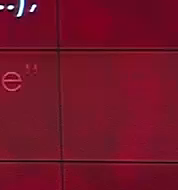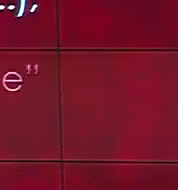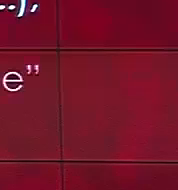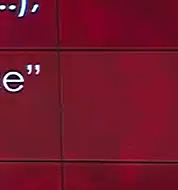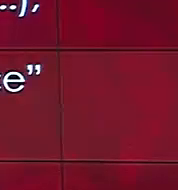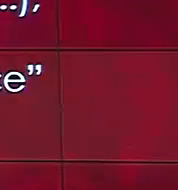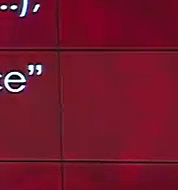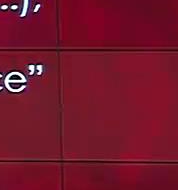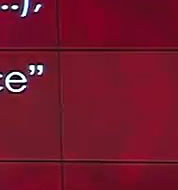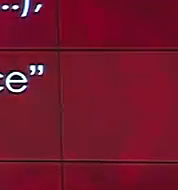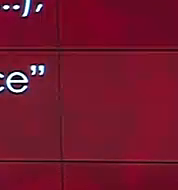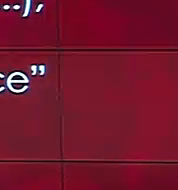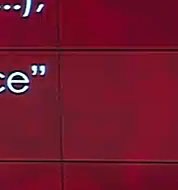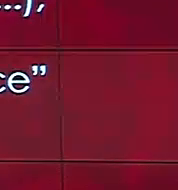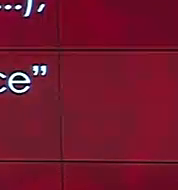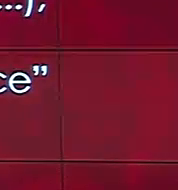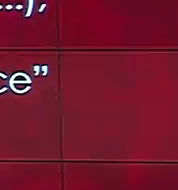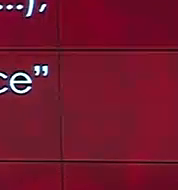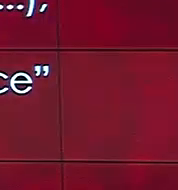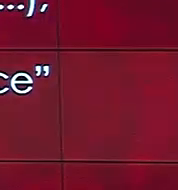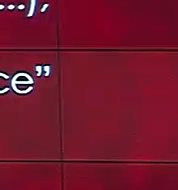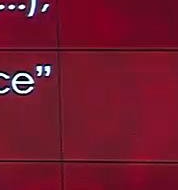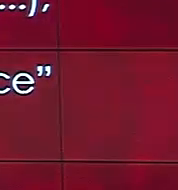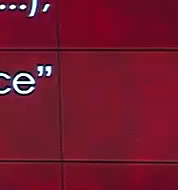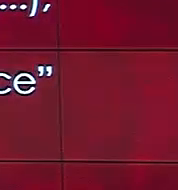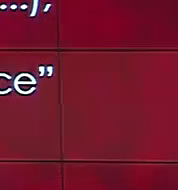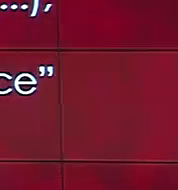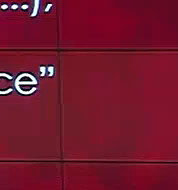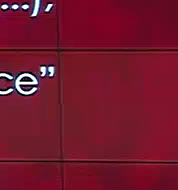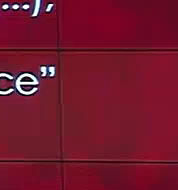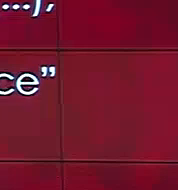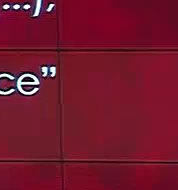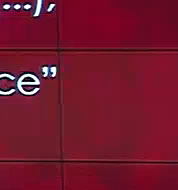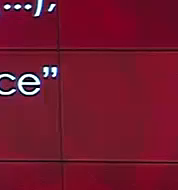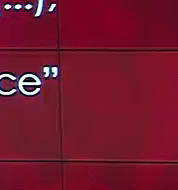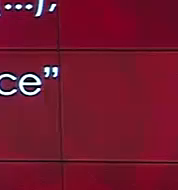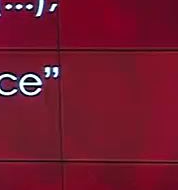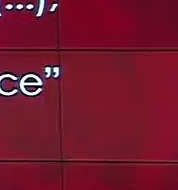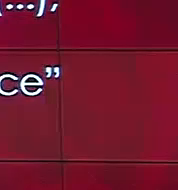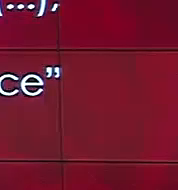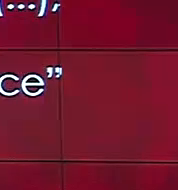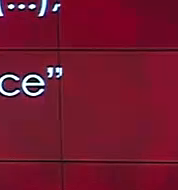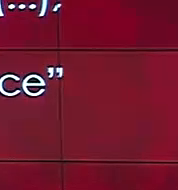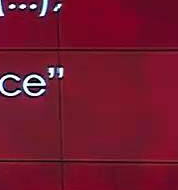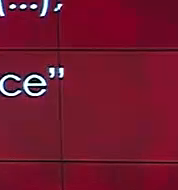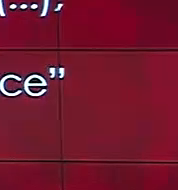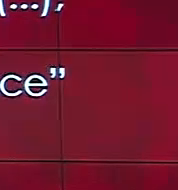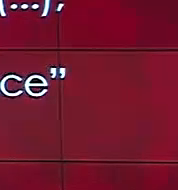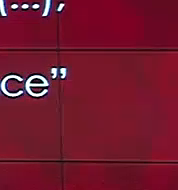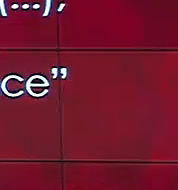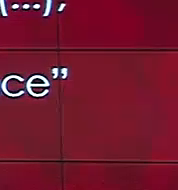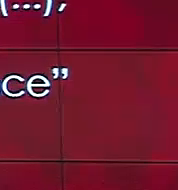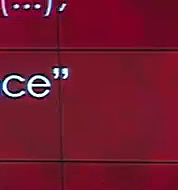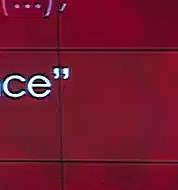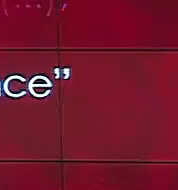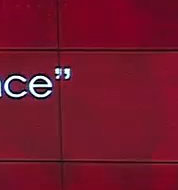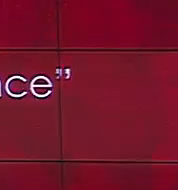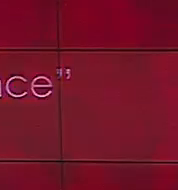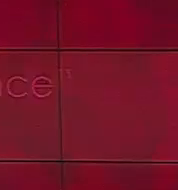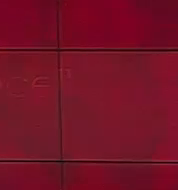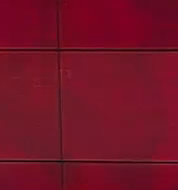poderes estão divididos, o que nos pertence é a legislação. E nesta legislatura, somente a nós